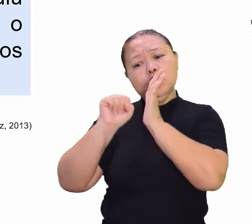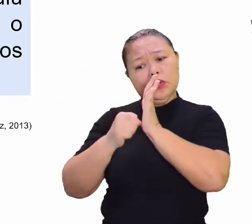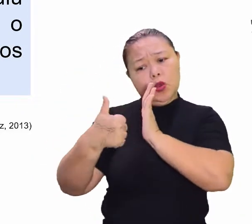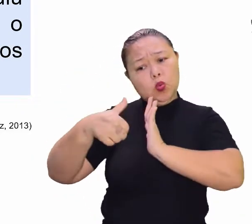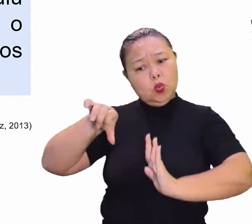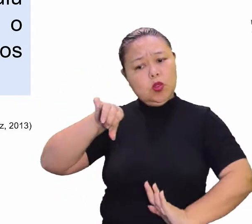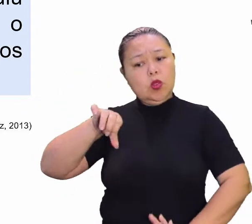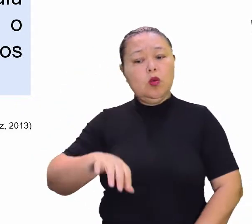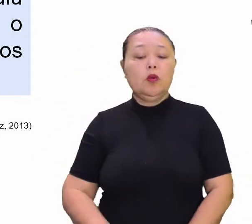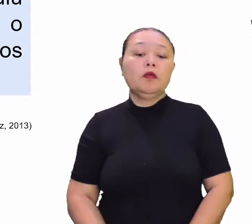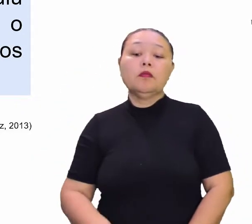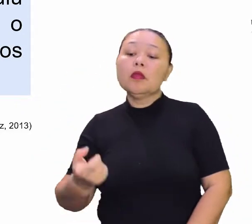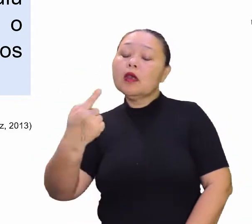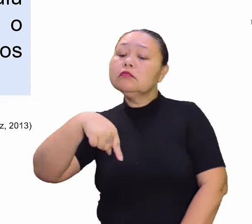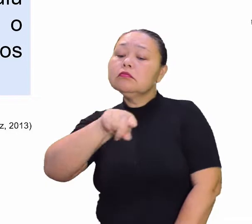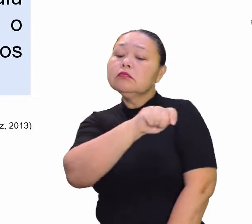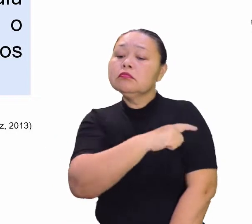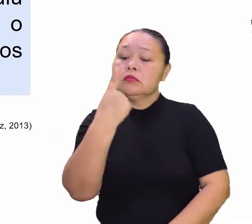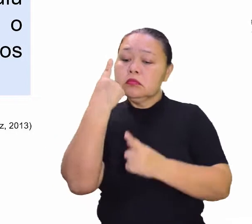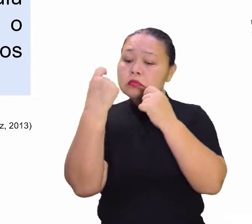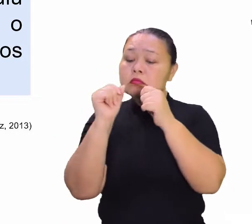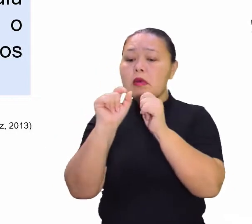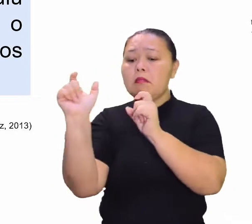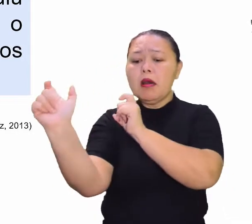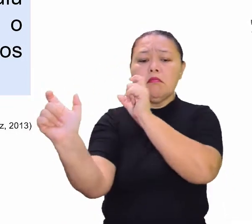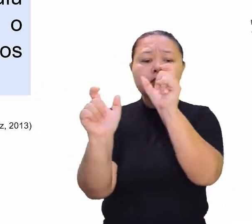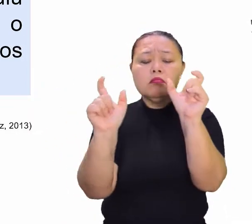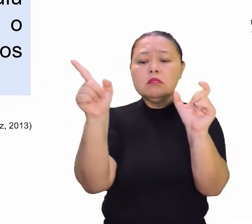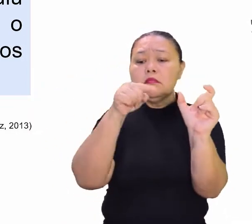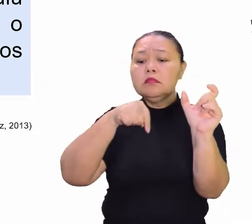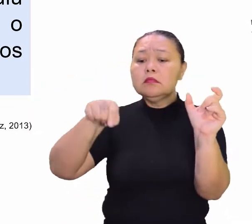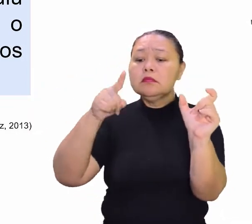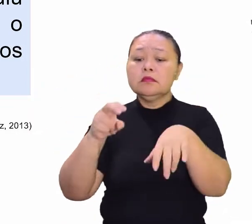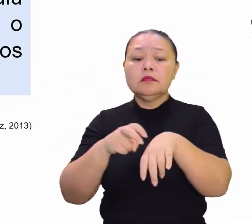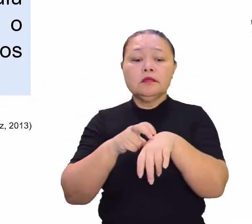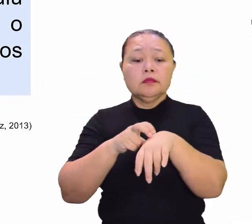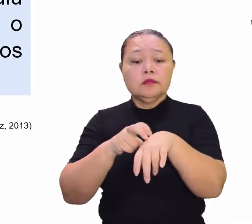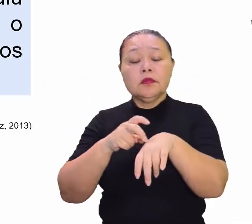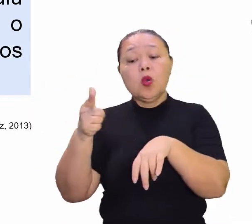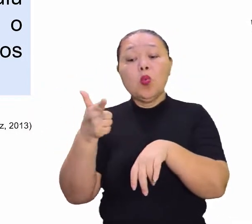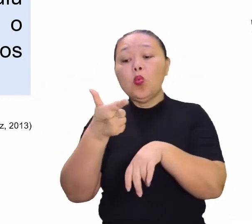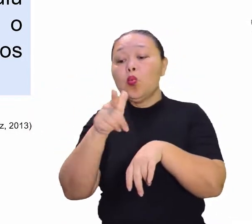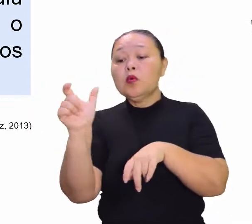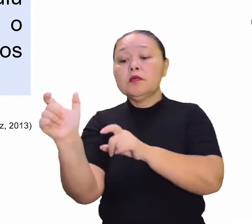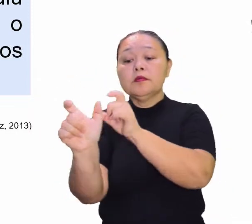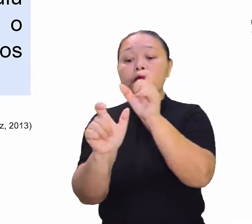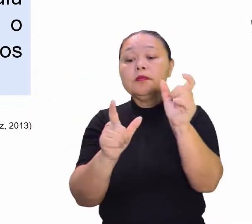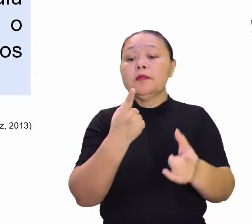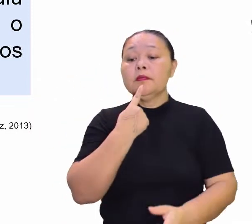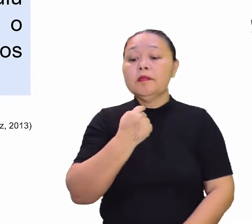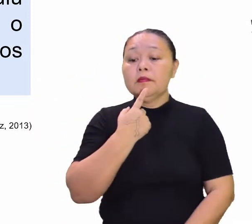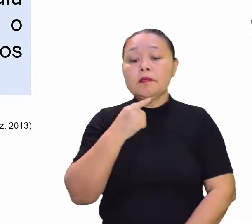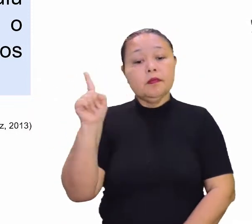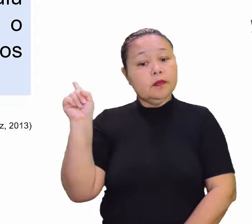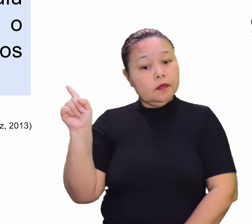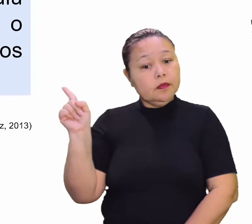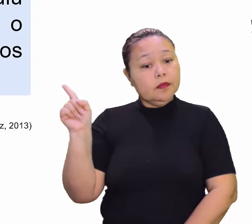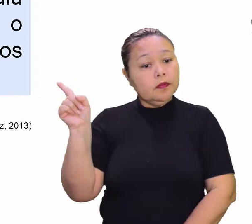perceberam que a gente circulou as palavras em verde. Isso mesmo. E outras palavras em